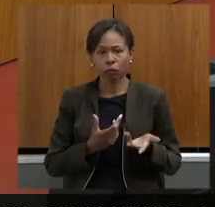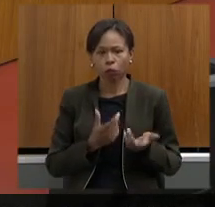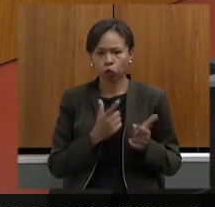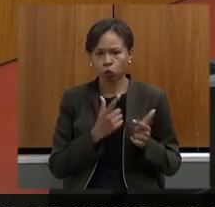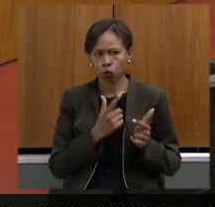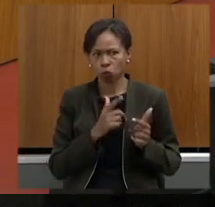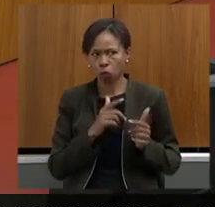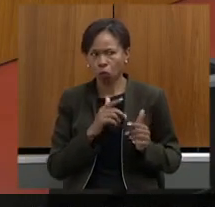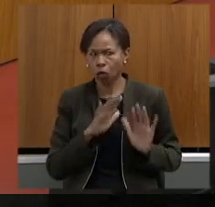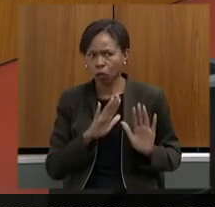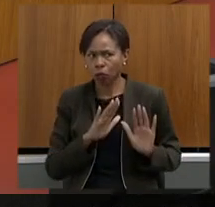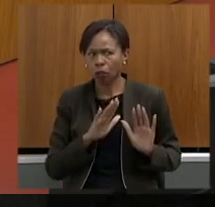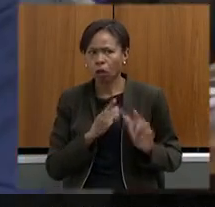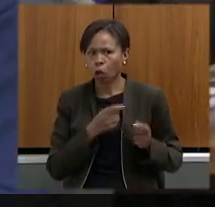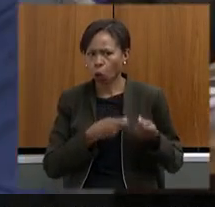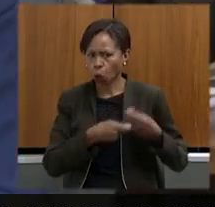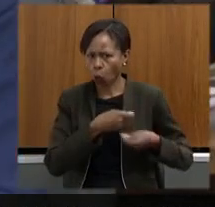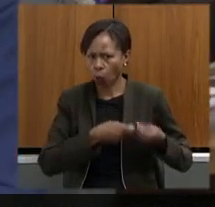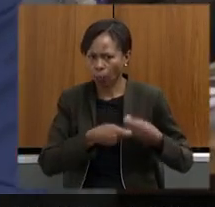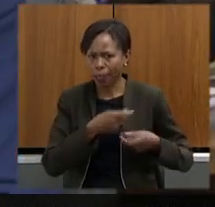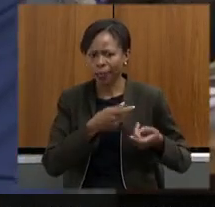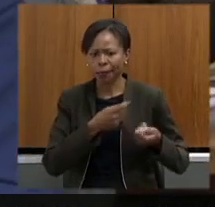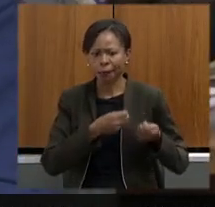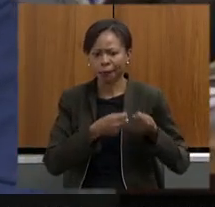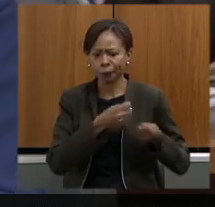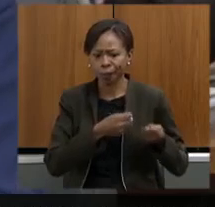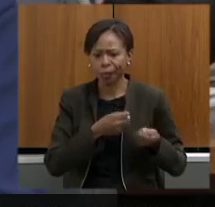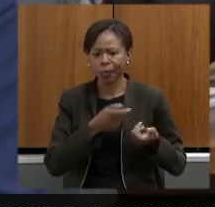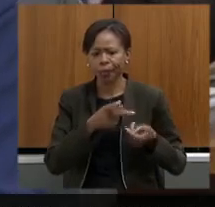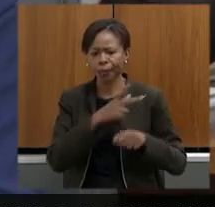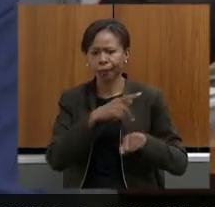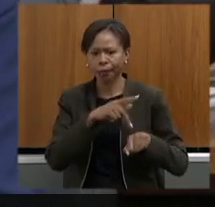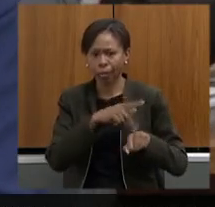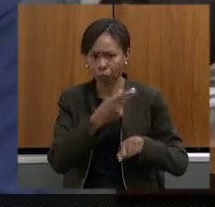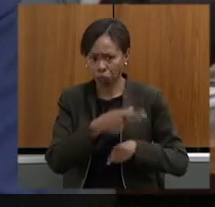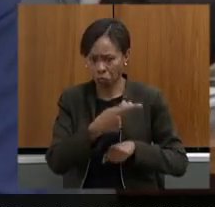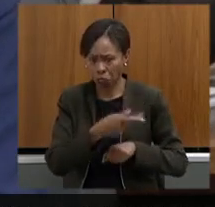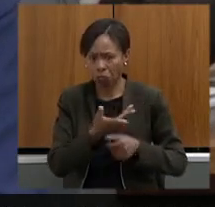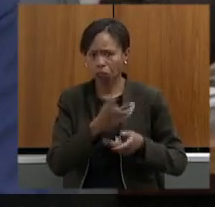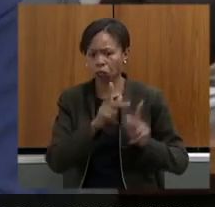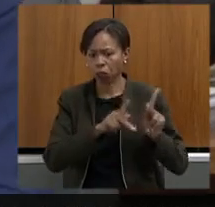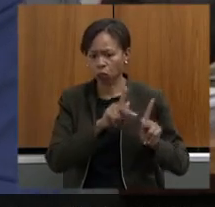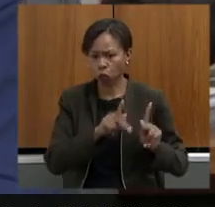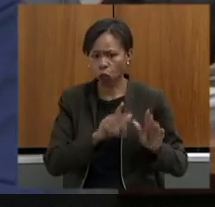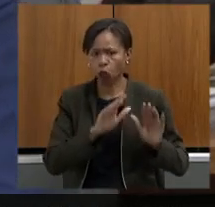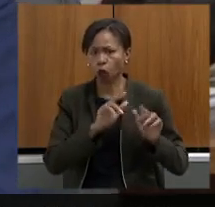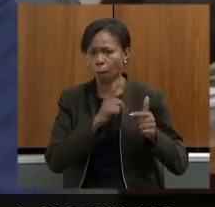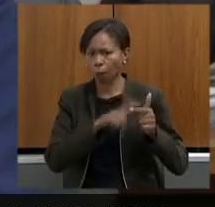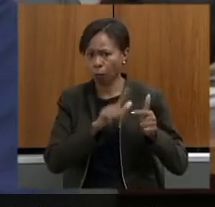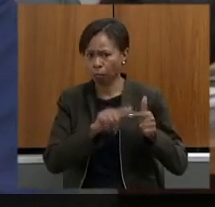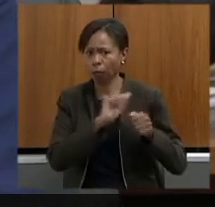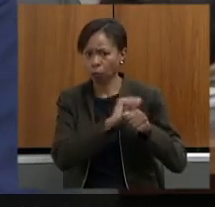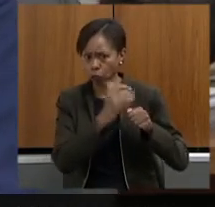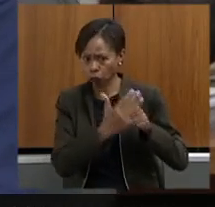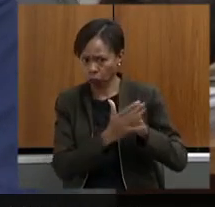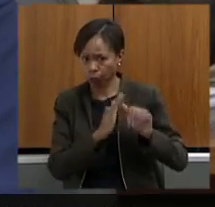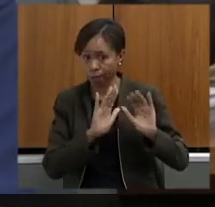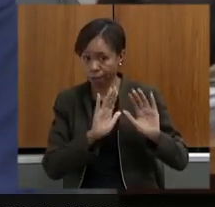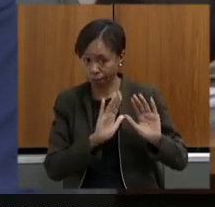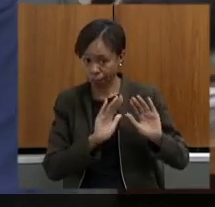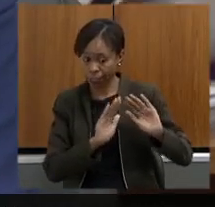pessoas nessa do nosso país do modo geral que é a inflação decorrente da pandemia é com